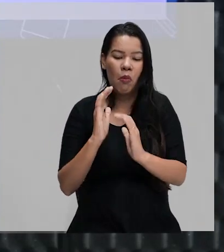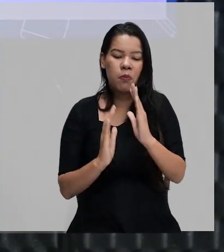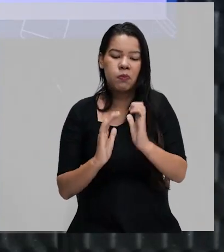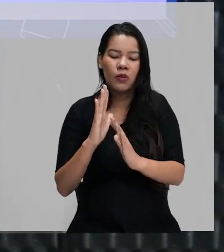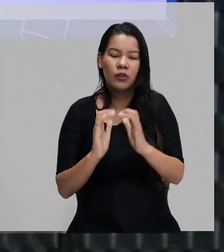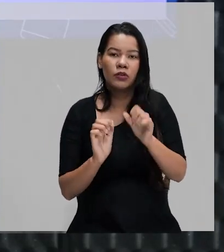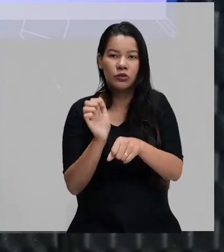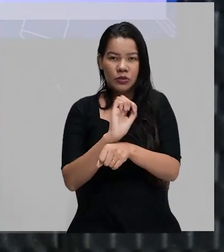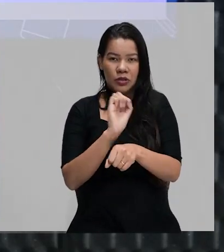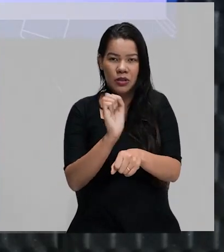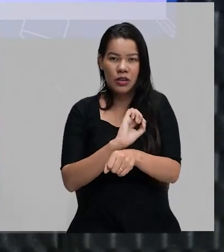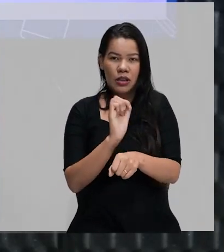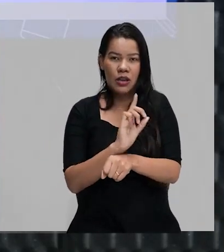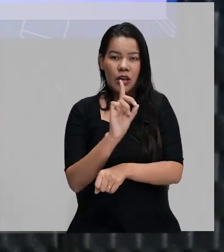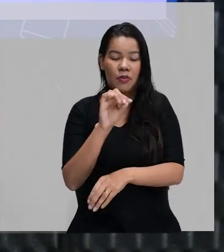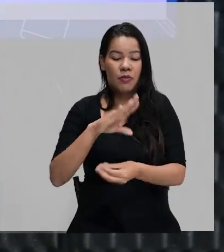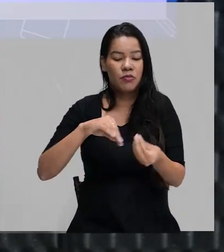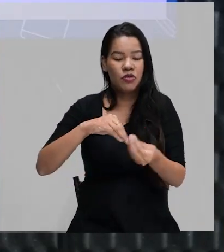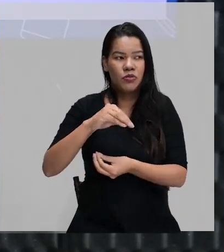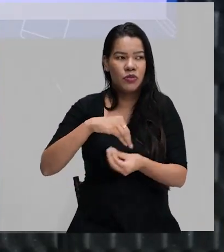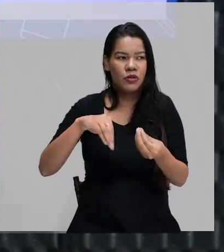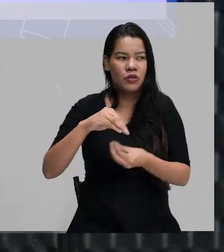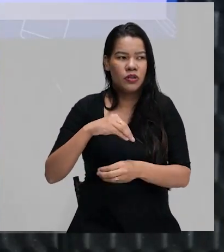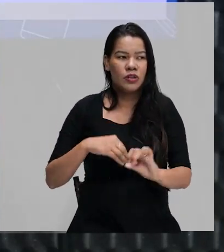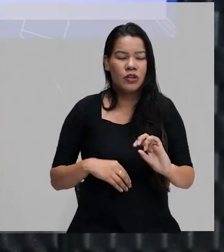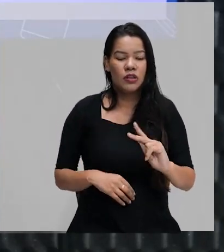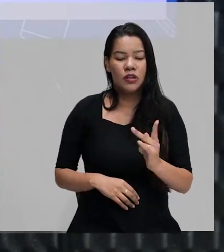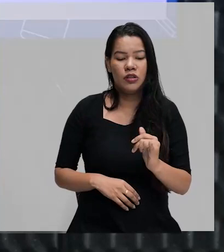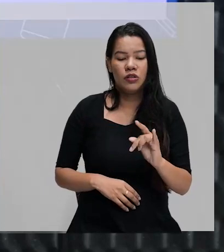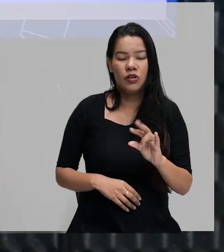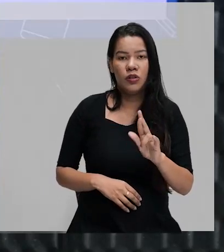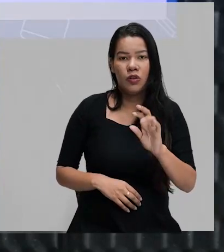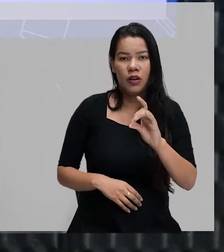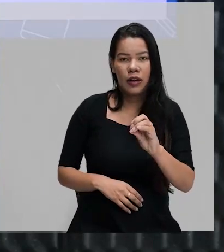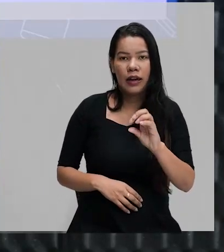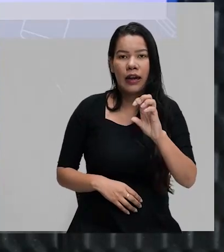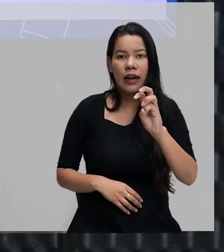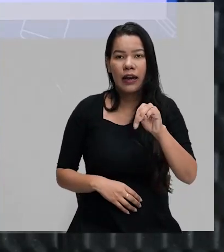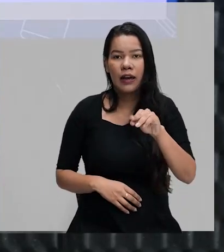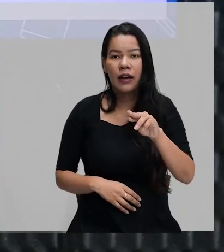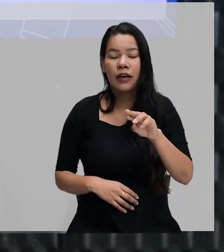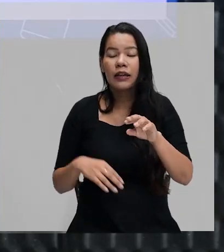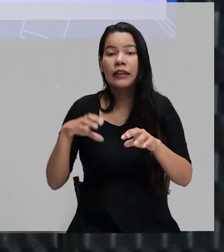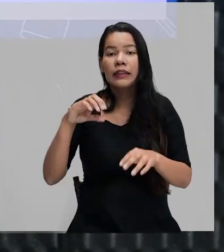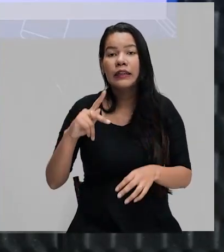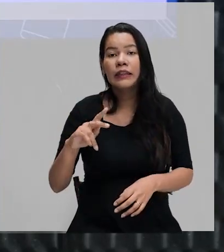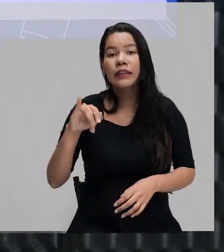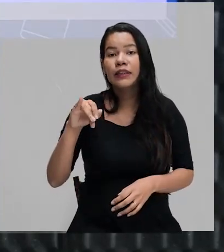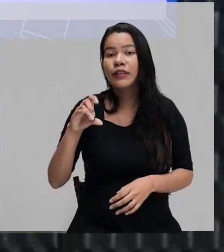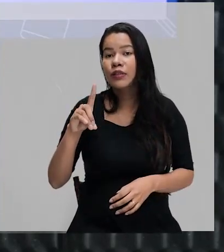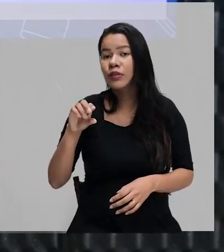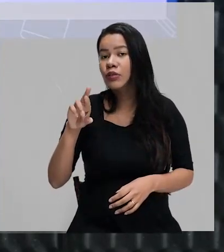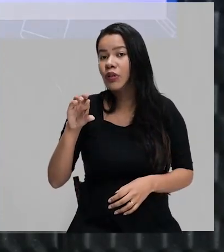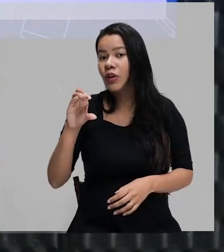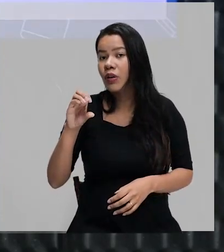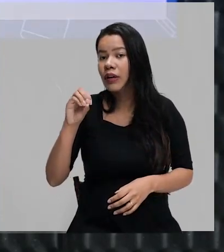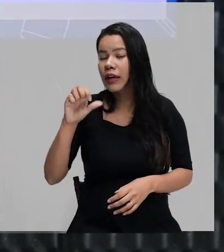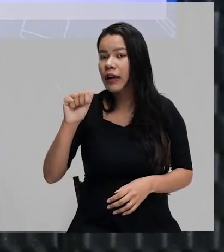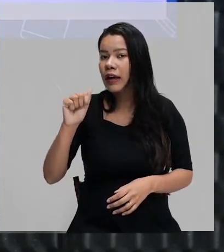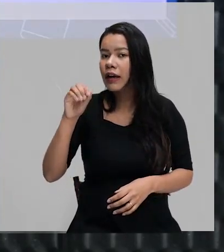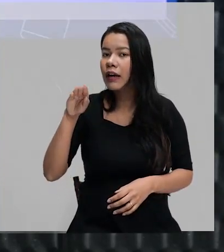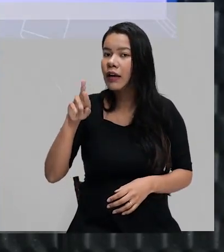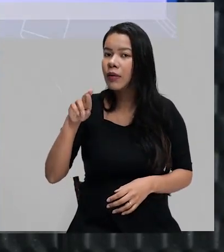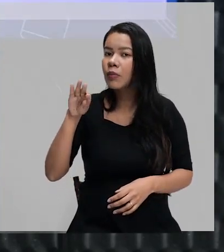de hidrocarbonetos, né, onde vai predominar, né, o heptano e